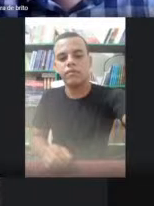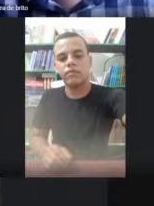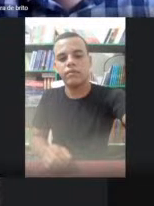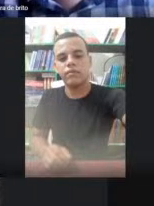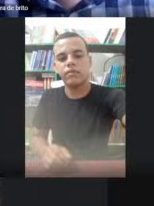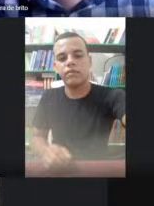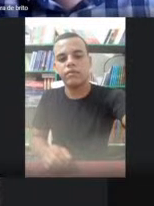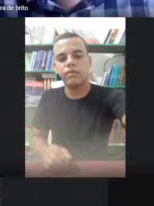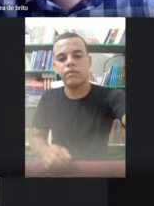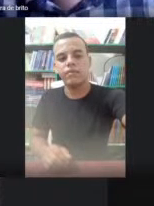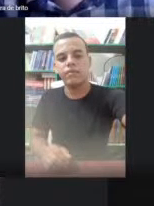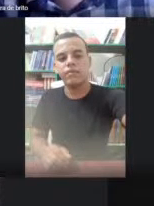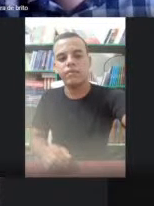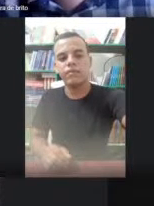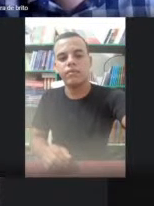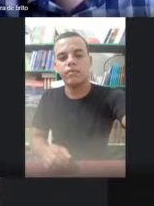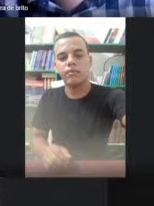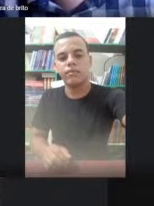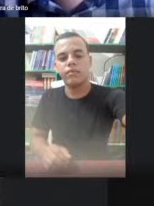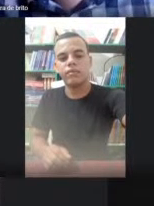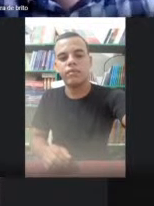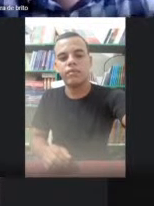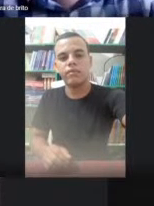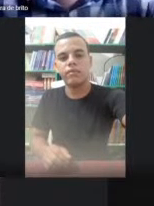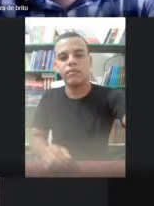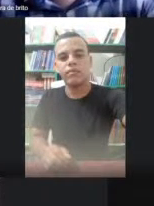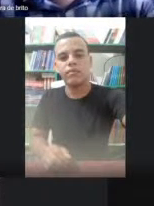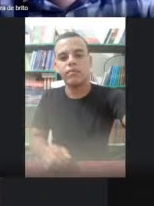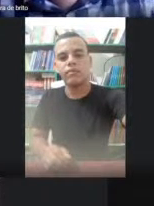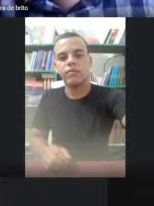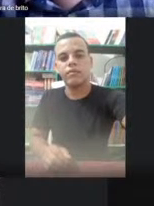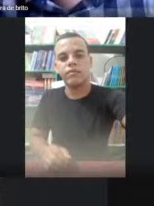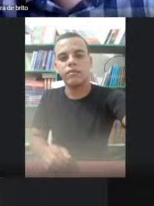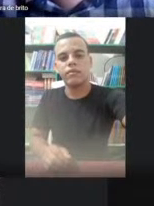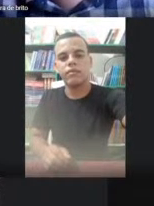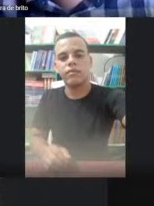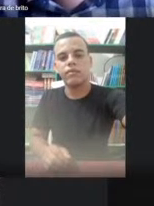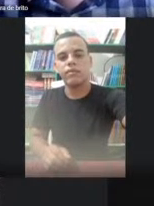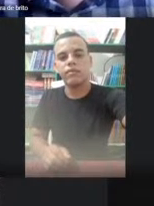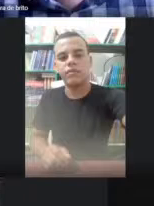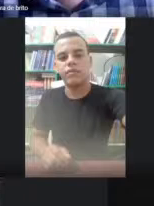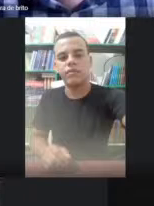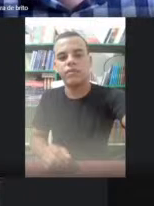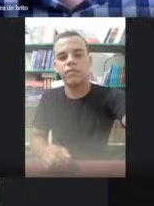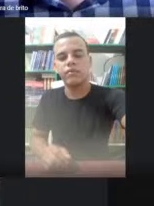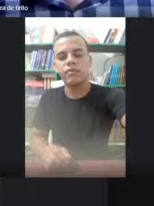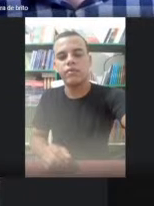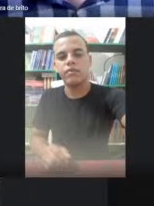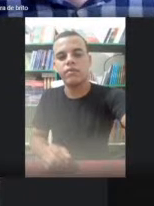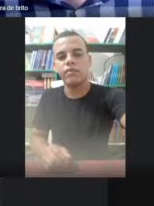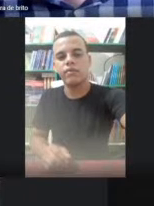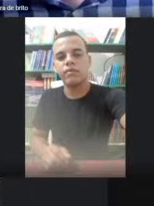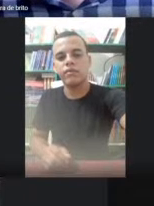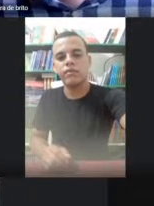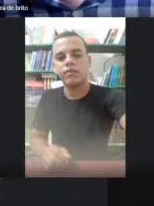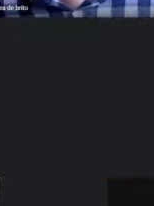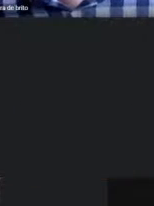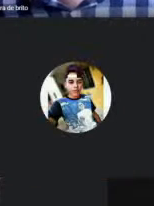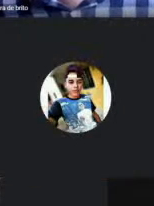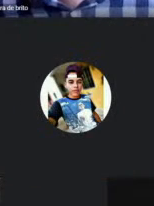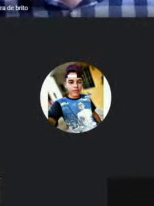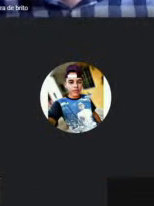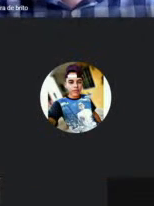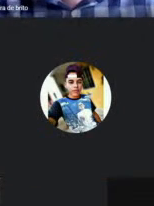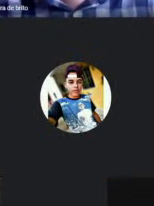de desafio na saúde pública que são enfrentados no cotidiano daquilo que a gente sabe. E é engraçado falar, né, mas até